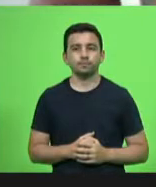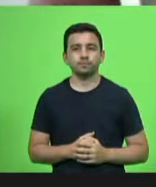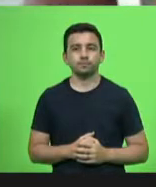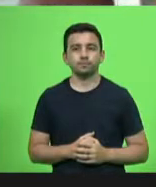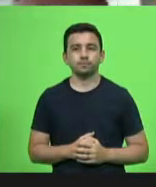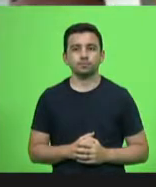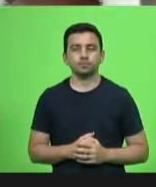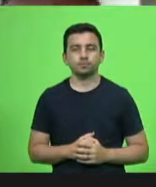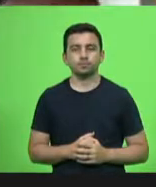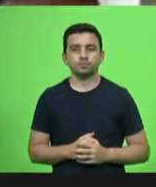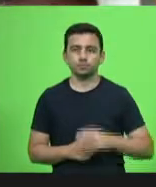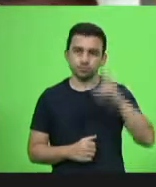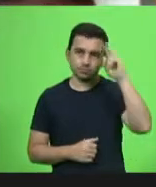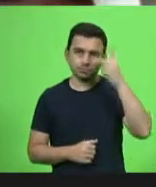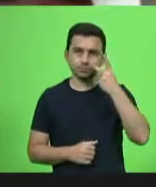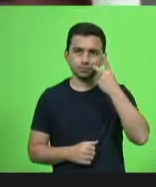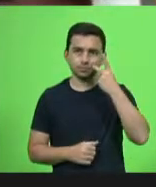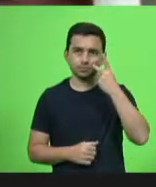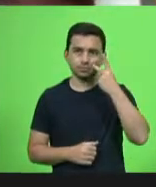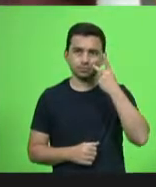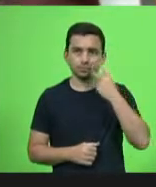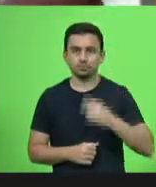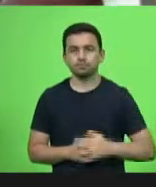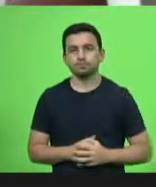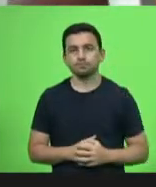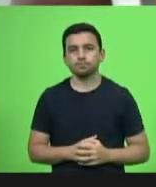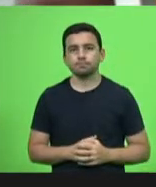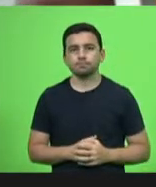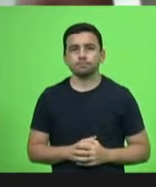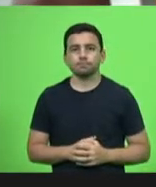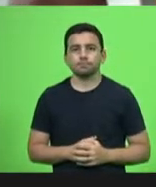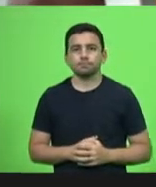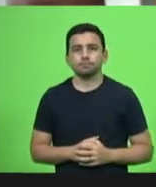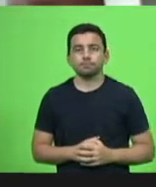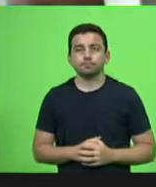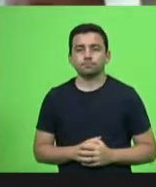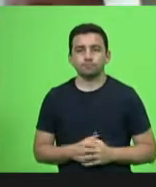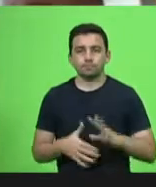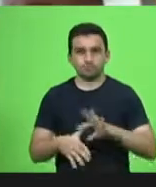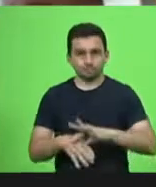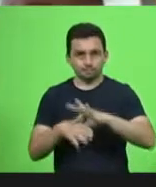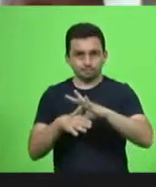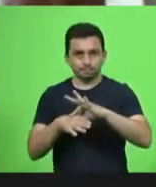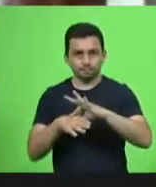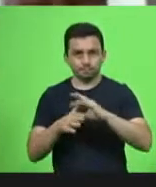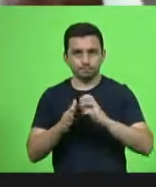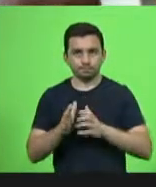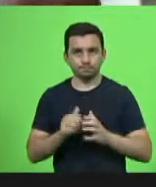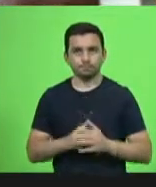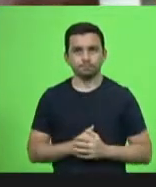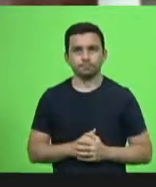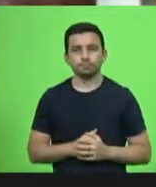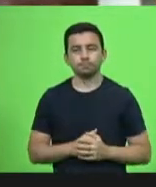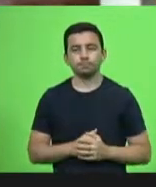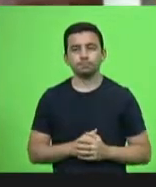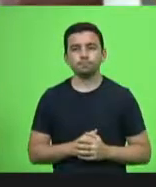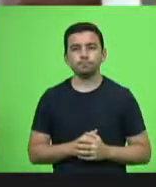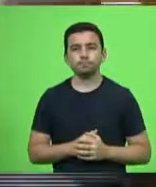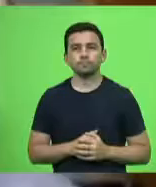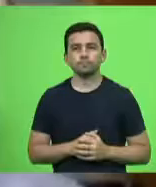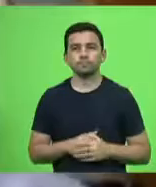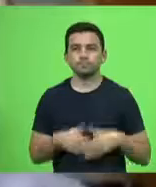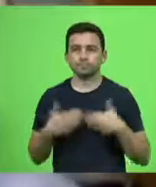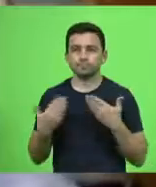Deputado Milton Obos, com a palavra. Líder do bloco. Senhor presidente, senhoras e